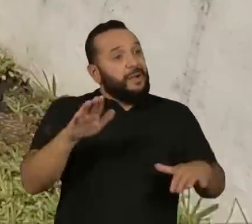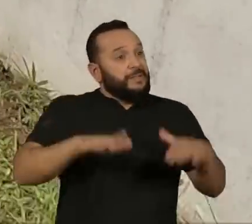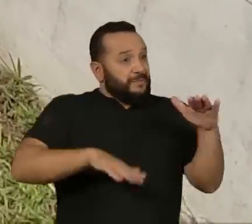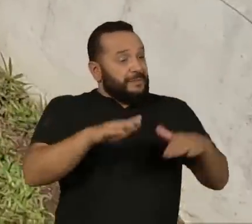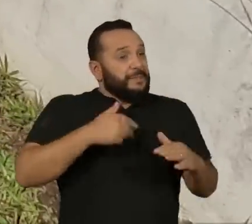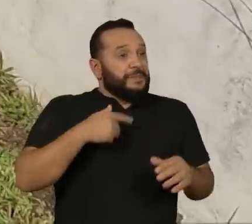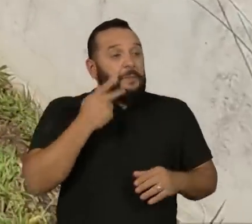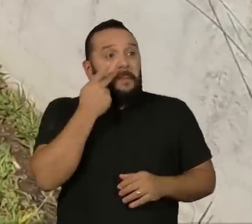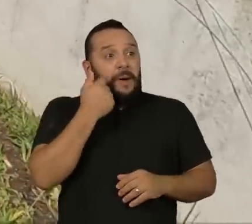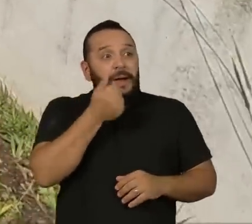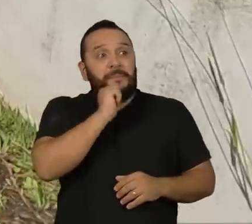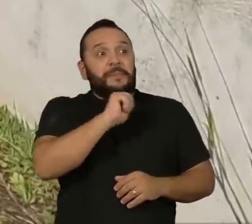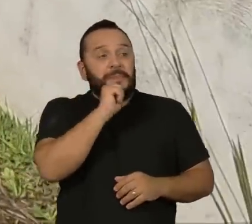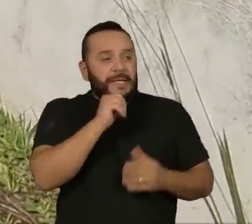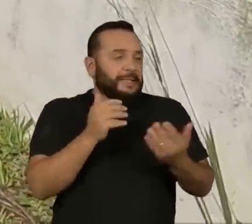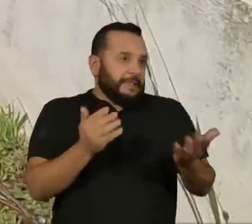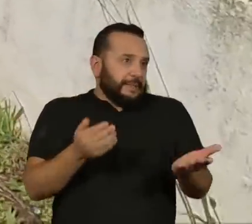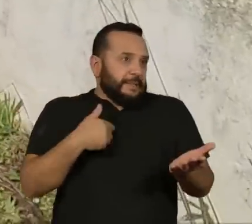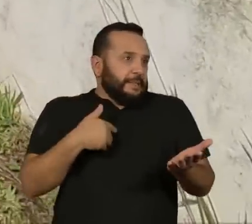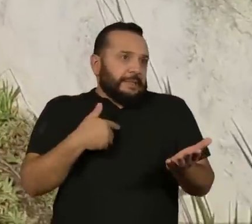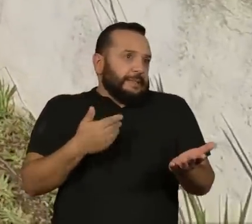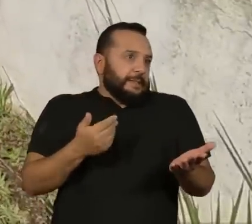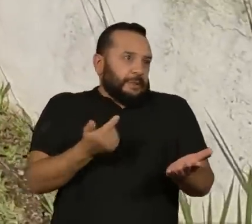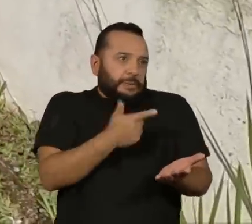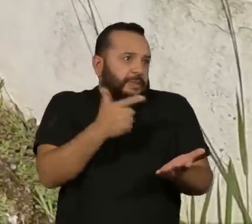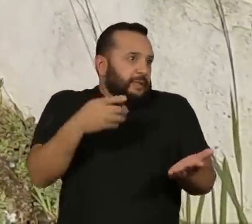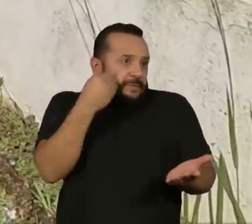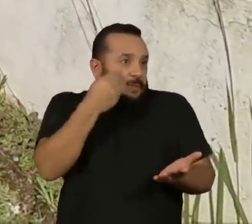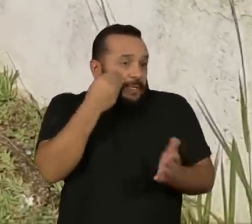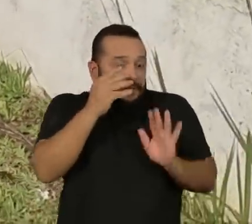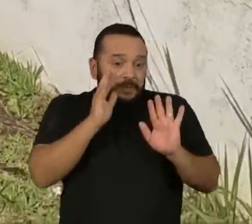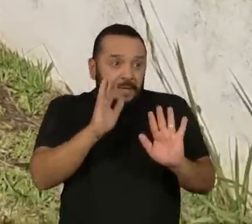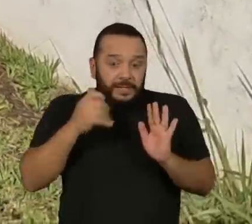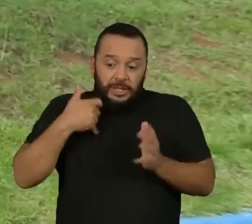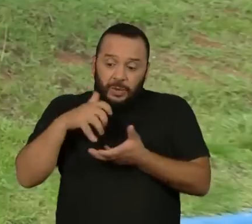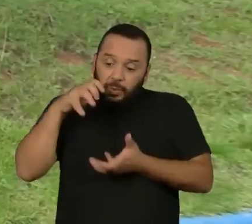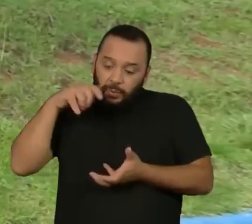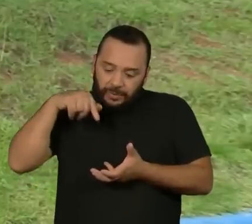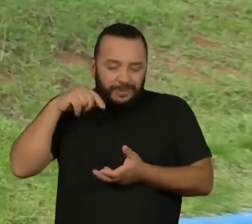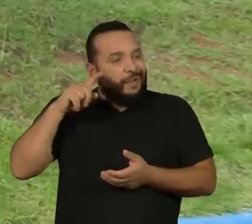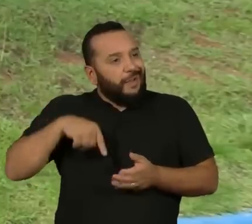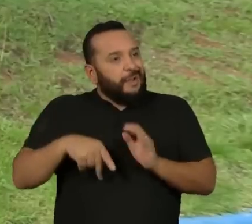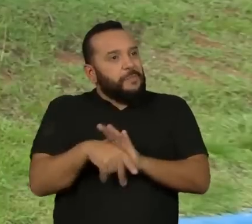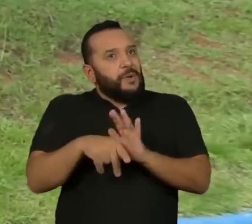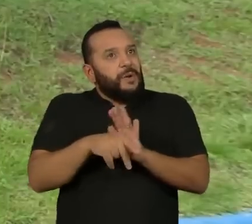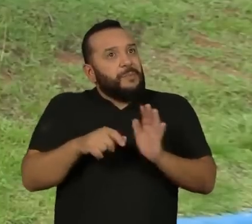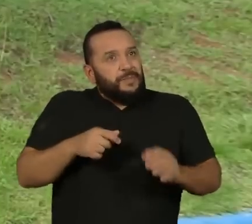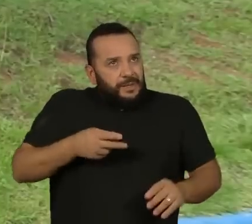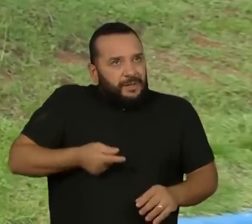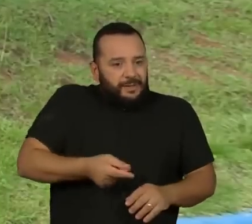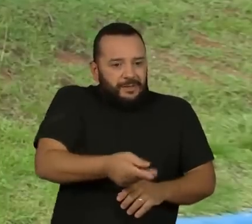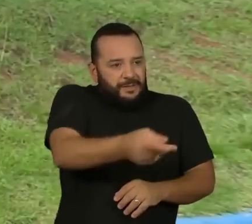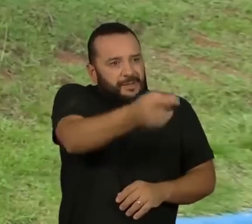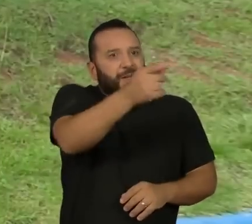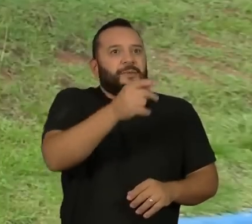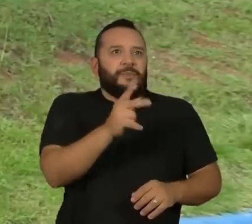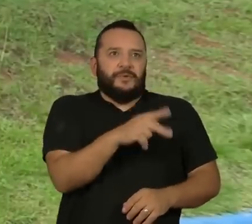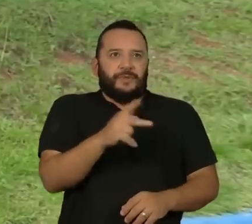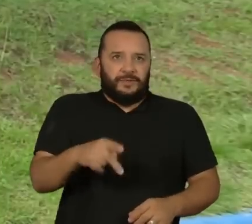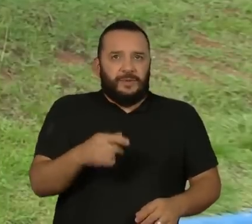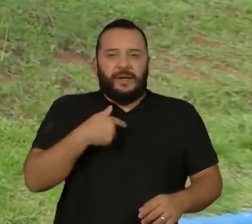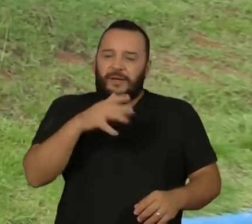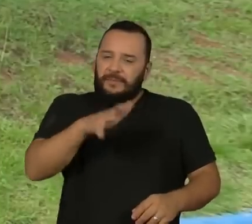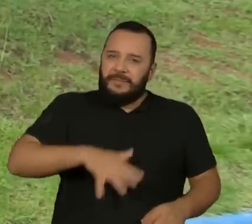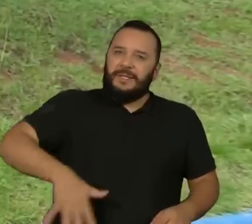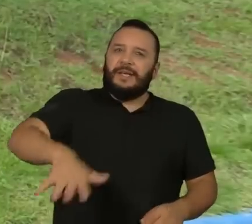né? E aí a gente pensa no idoso como um eterno professor. Trabalho multidisciplinar, é um ambiente múltiplo